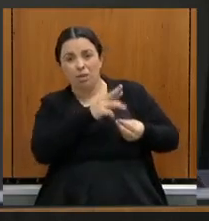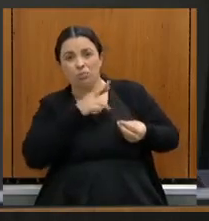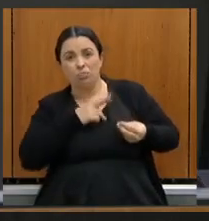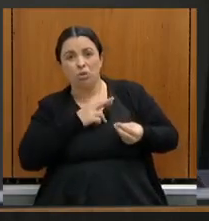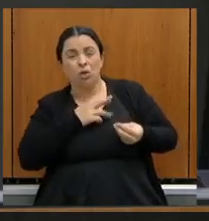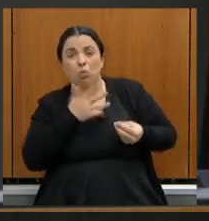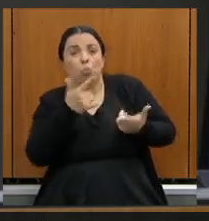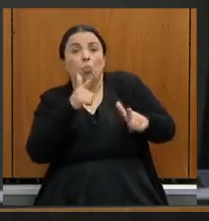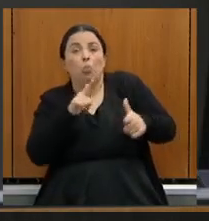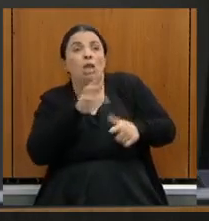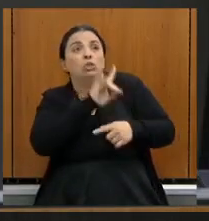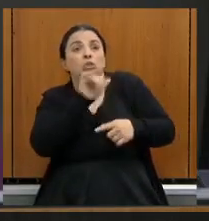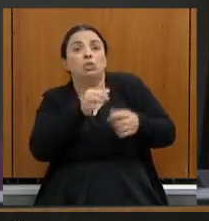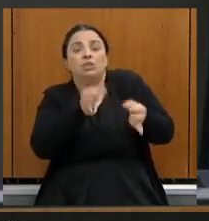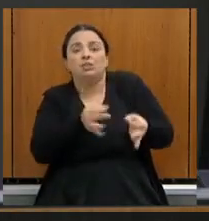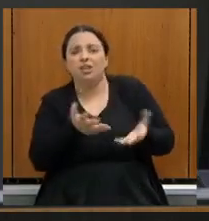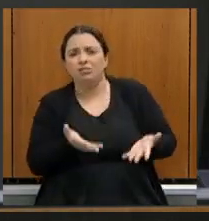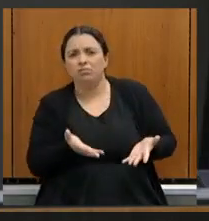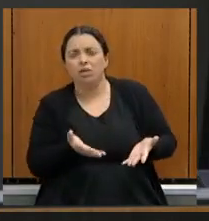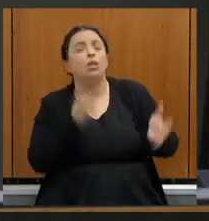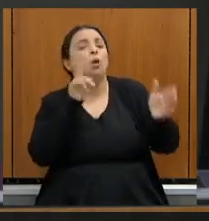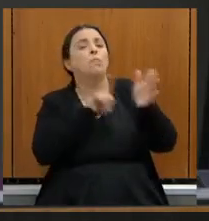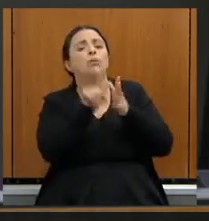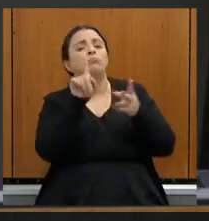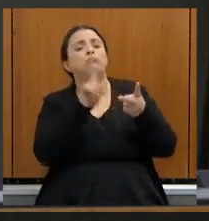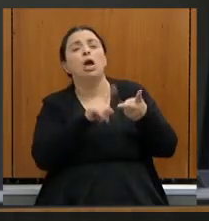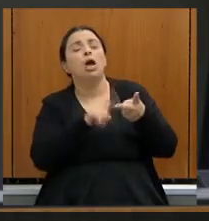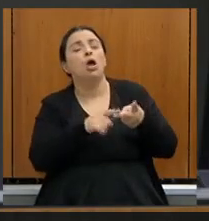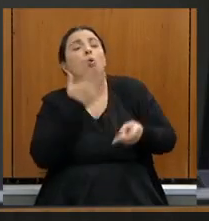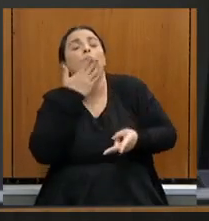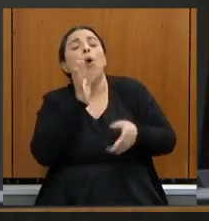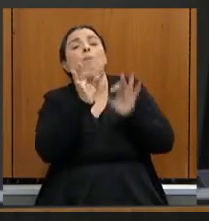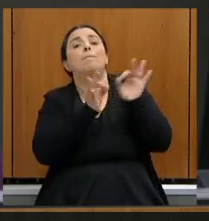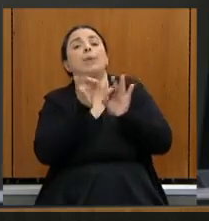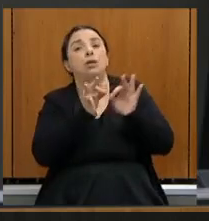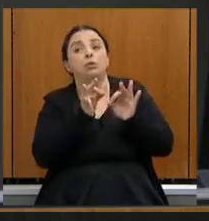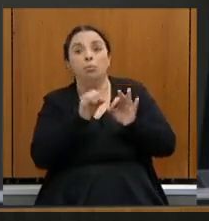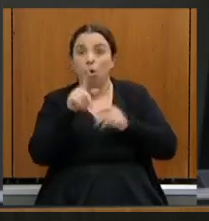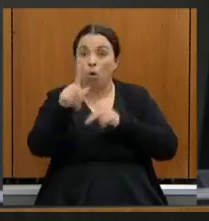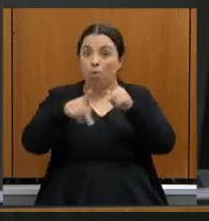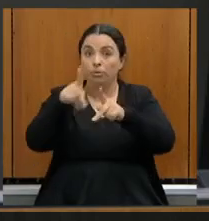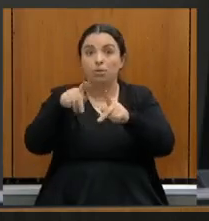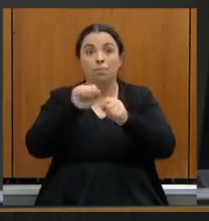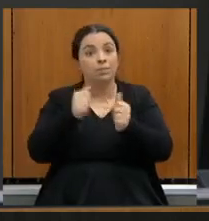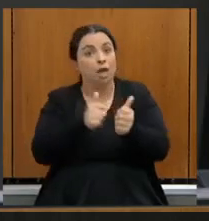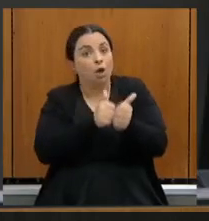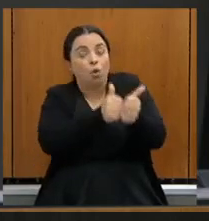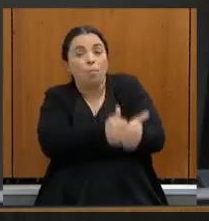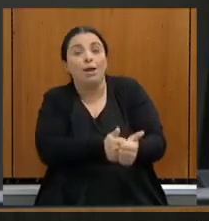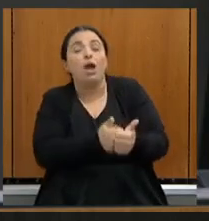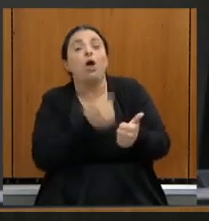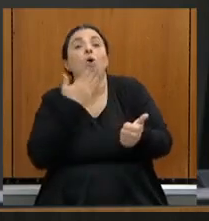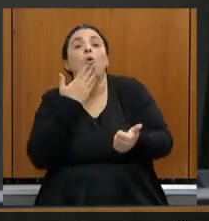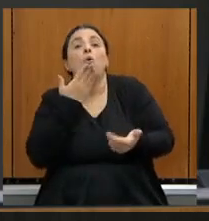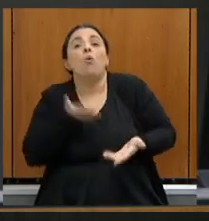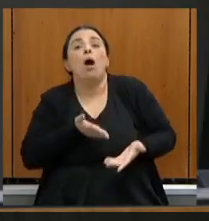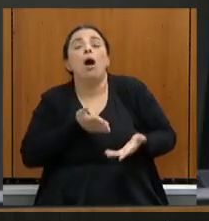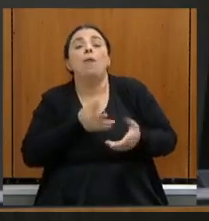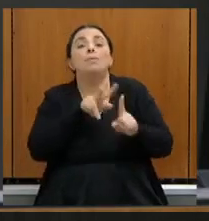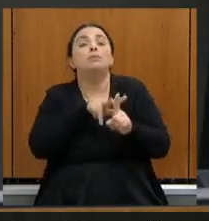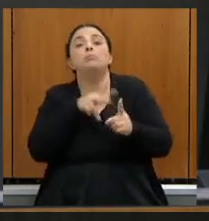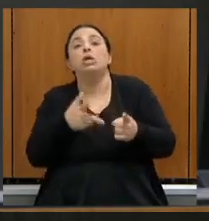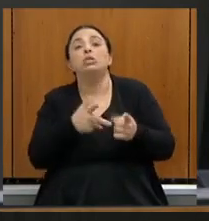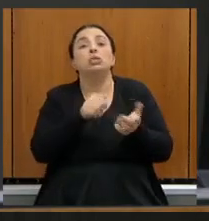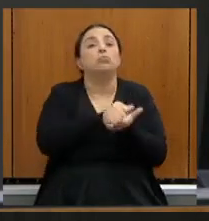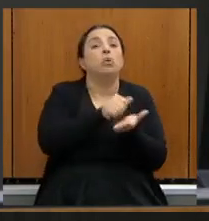quando? Qual é o plano para que a sociedade possa acompanhar a perspectiva do agendamento da reunião